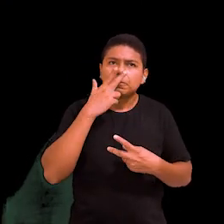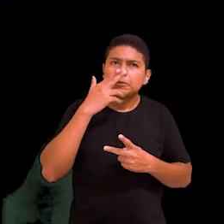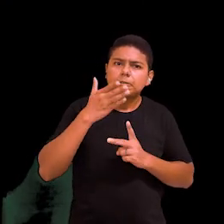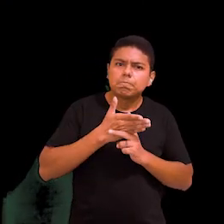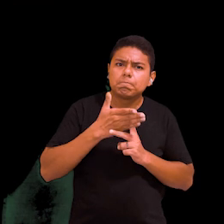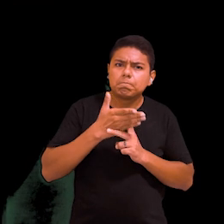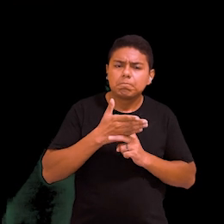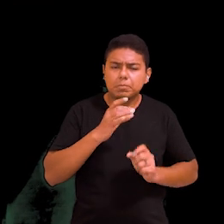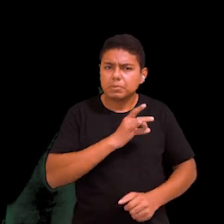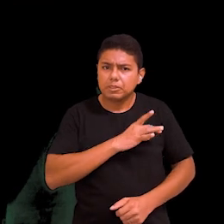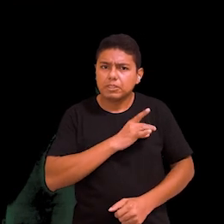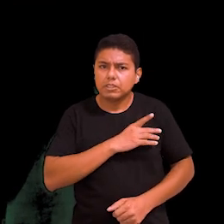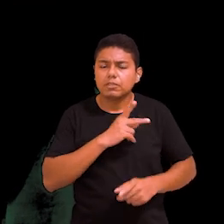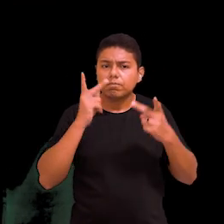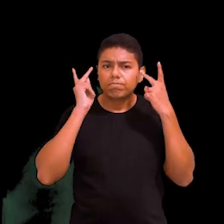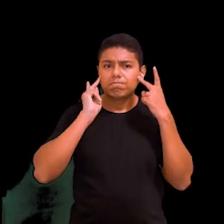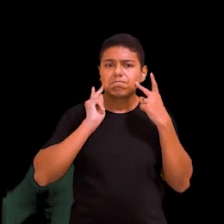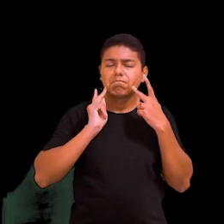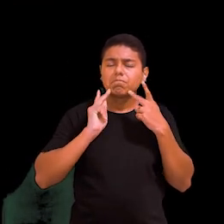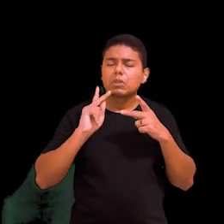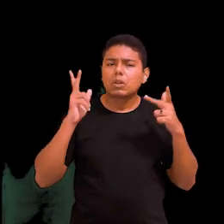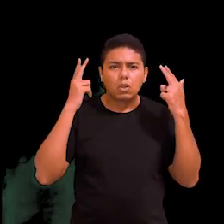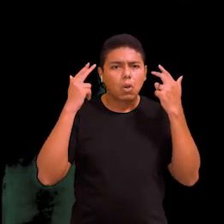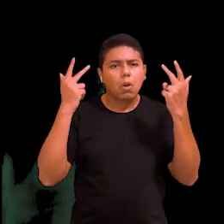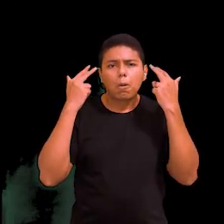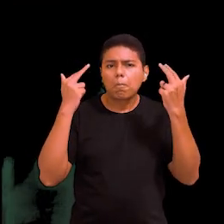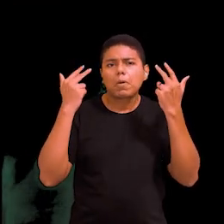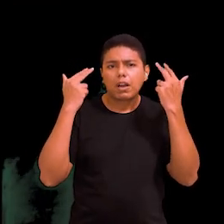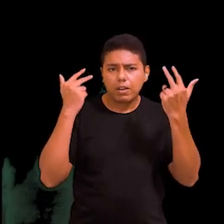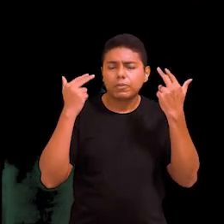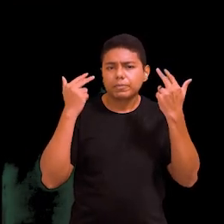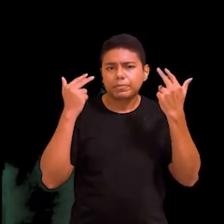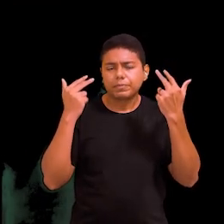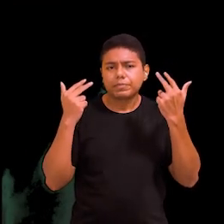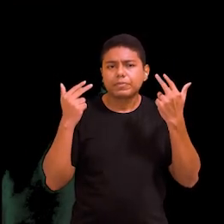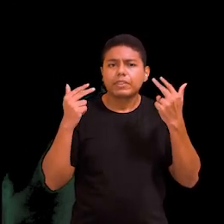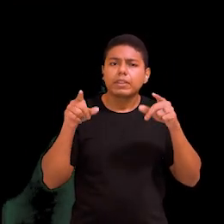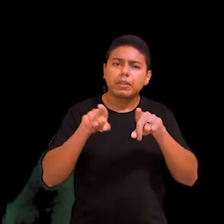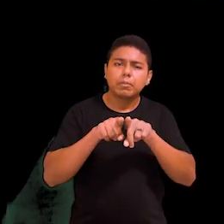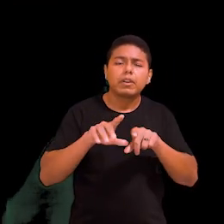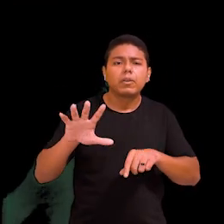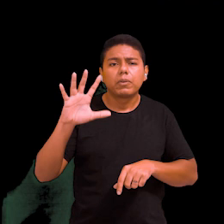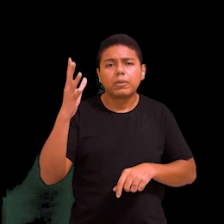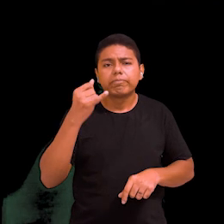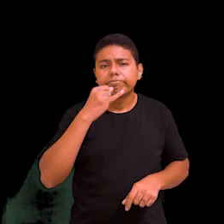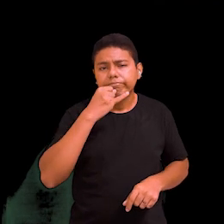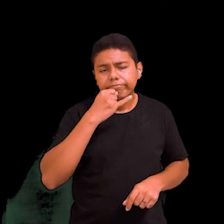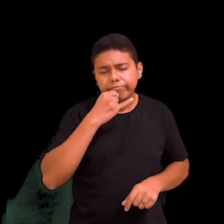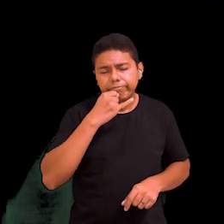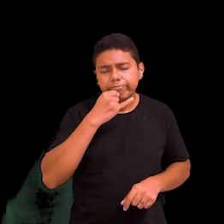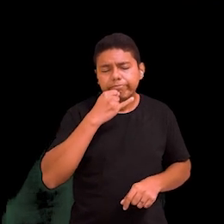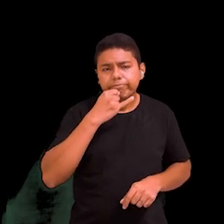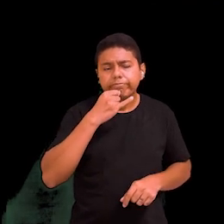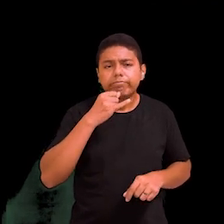Desta forma, sentimentos de ambivalência, como medo e frustração, são comuns, assim como os